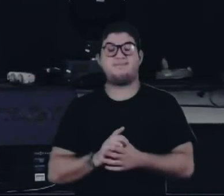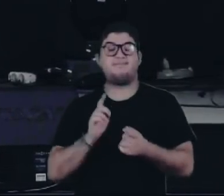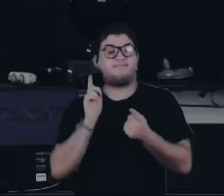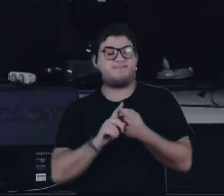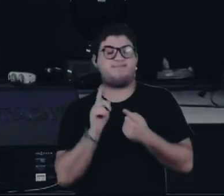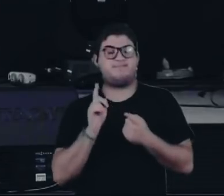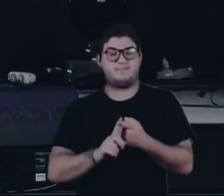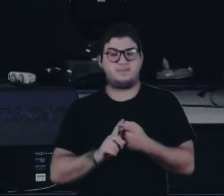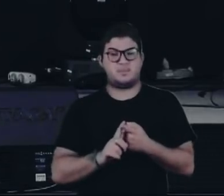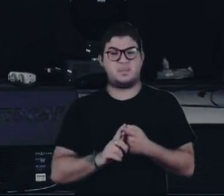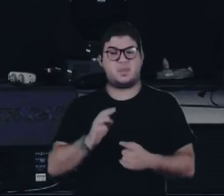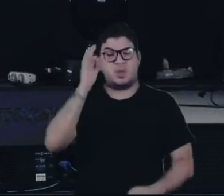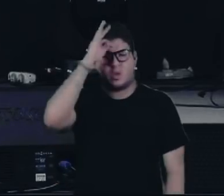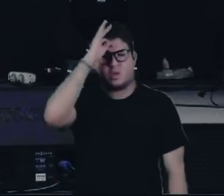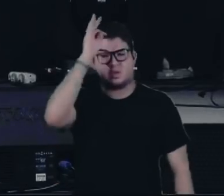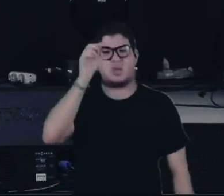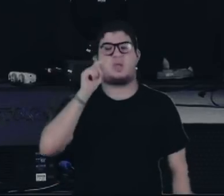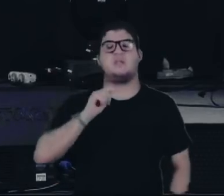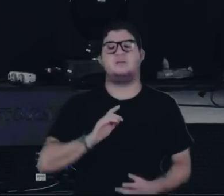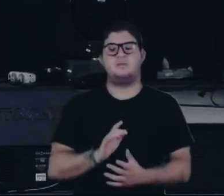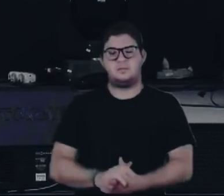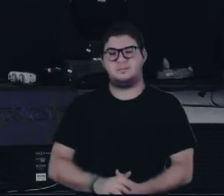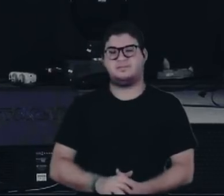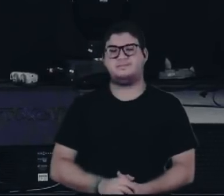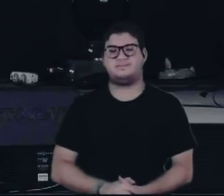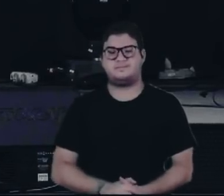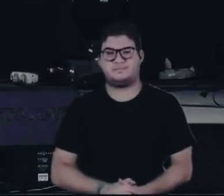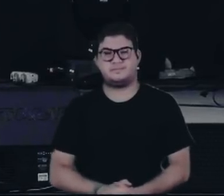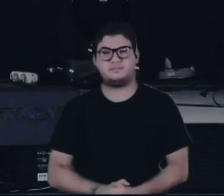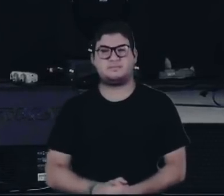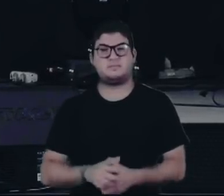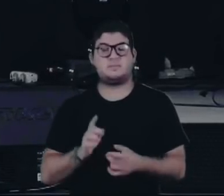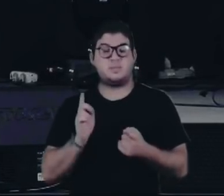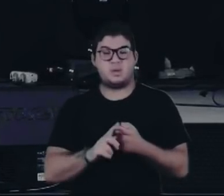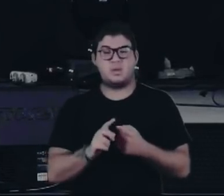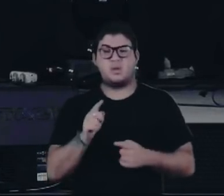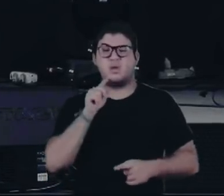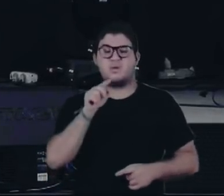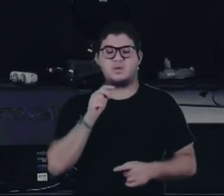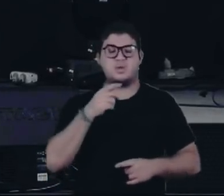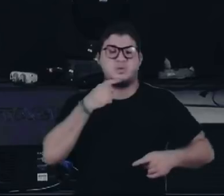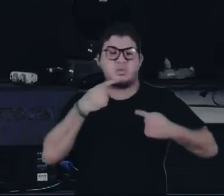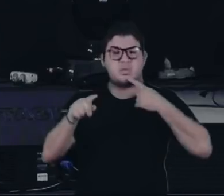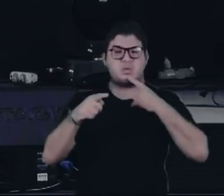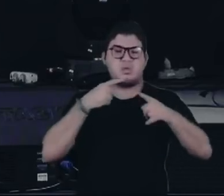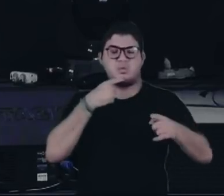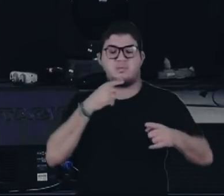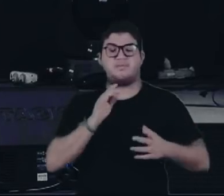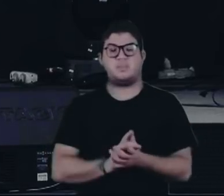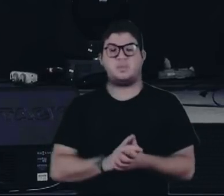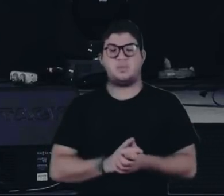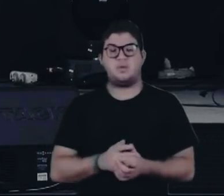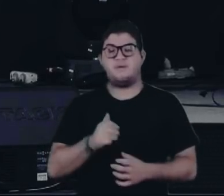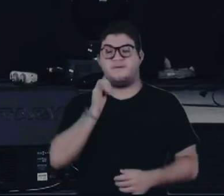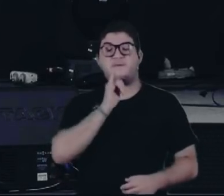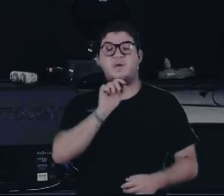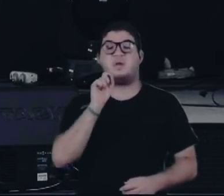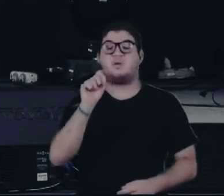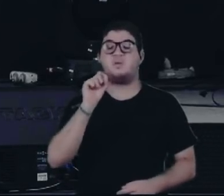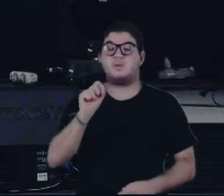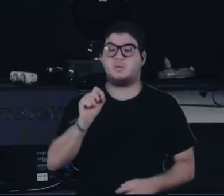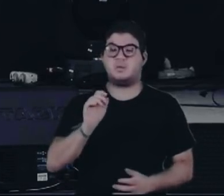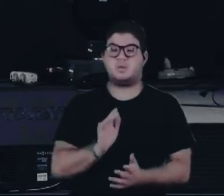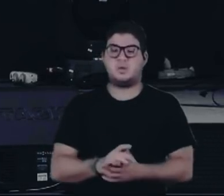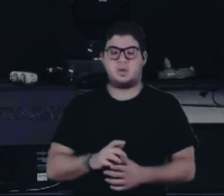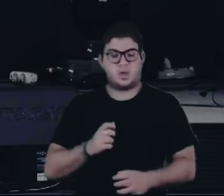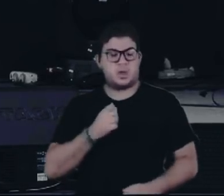talento dela. Porque quando você critica algo, você está indiretamente dizendo que você